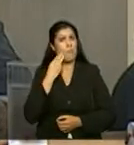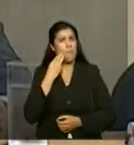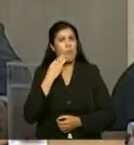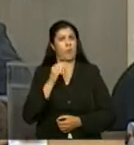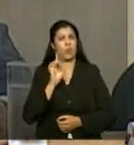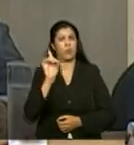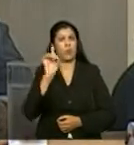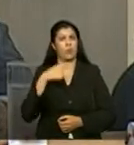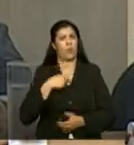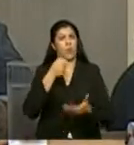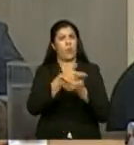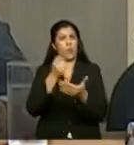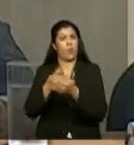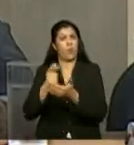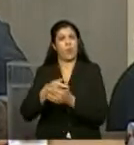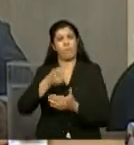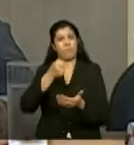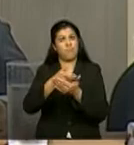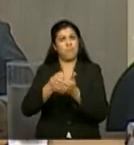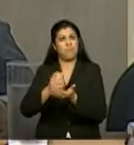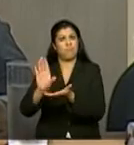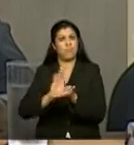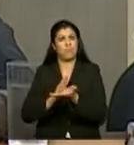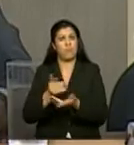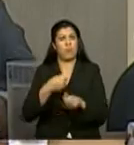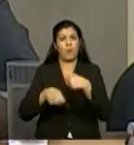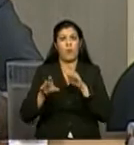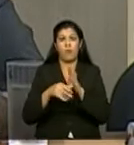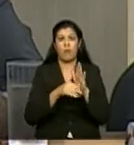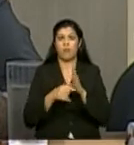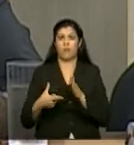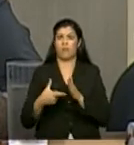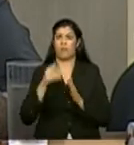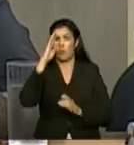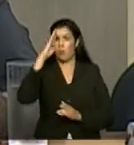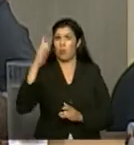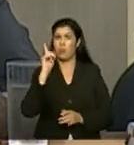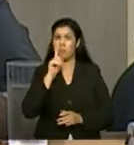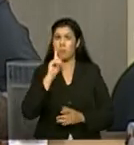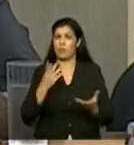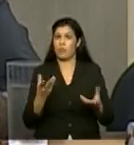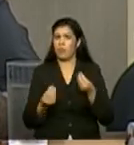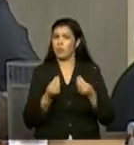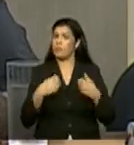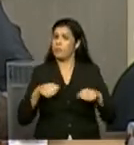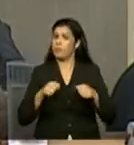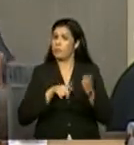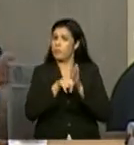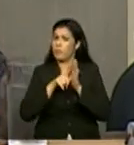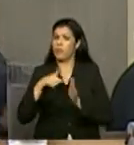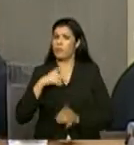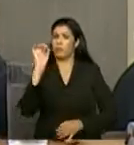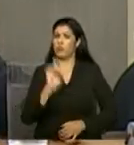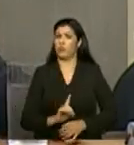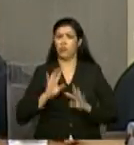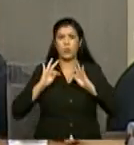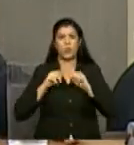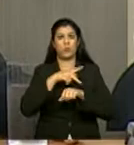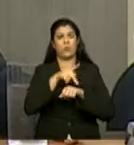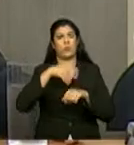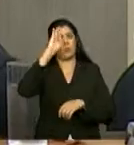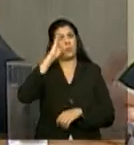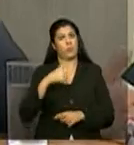comprando militares e comprando parlamentares isso aí nós temos que averiguar isso aí um direito de toda a nação